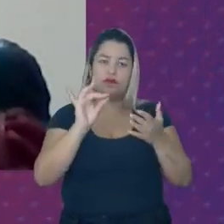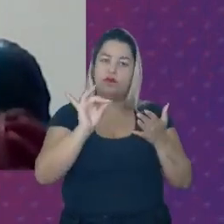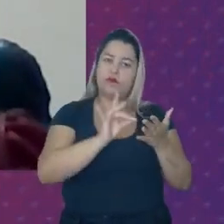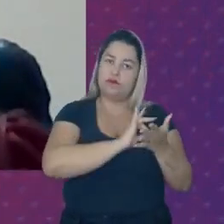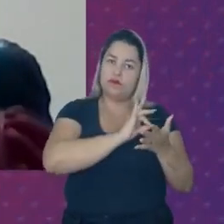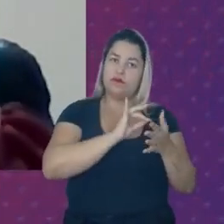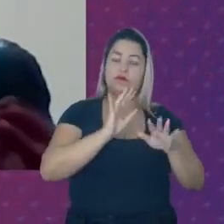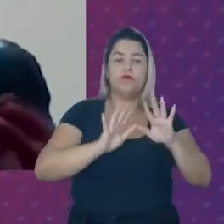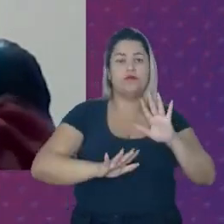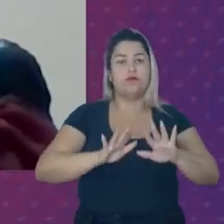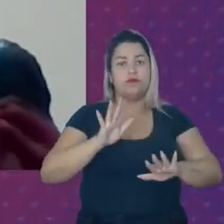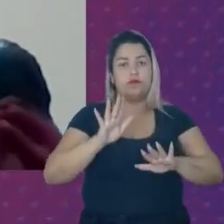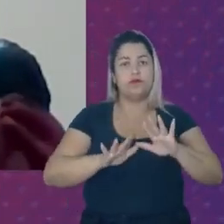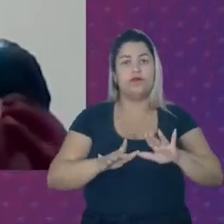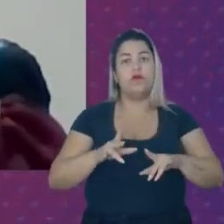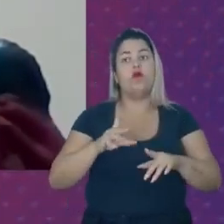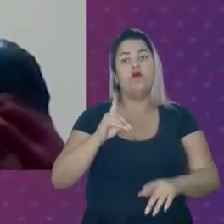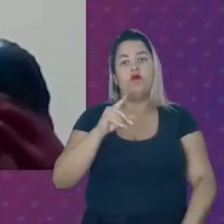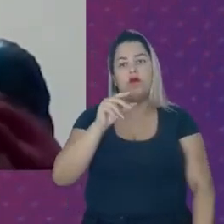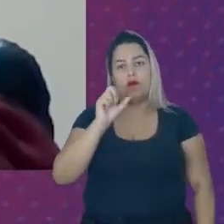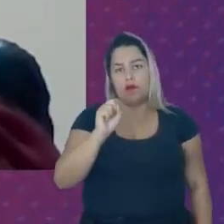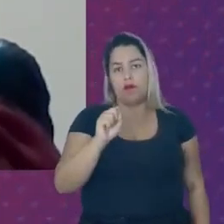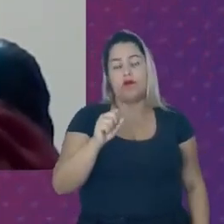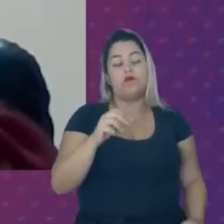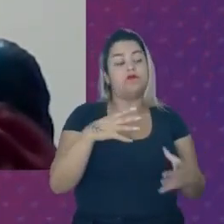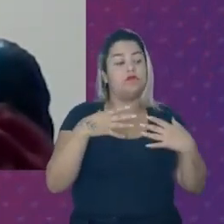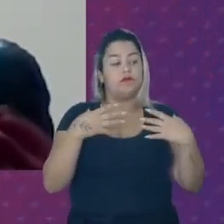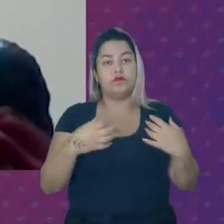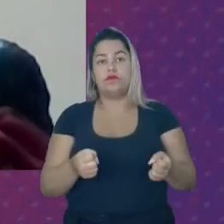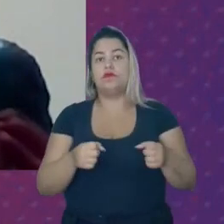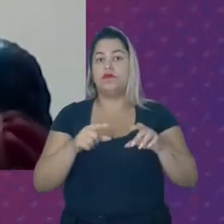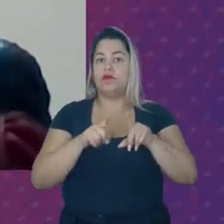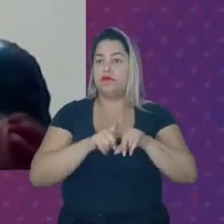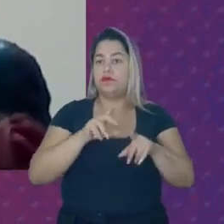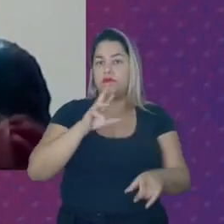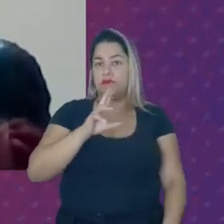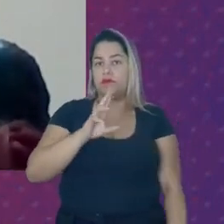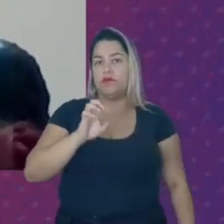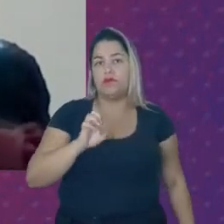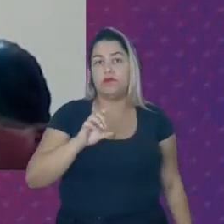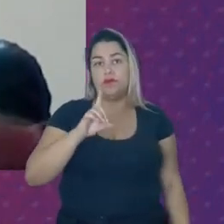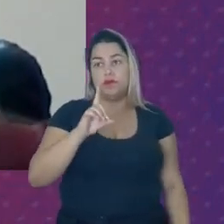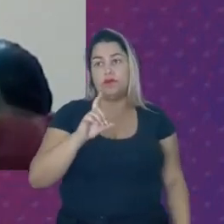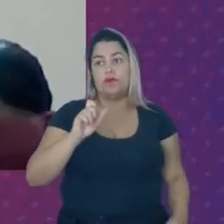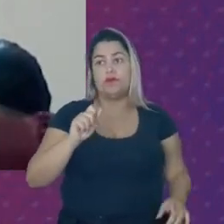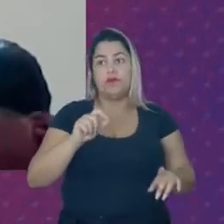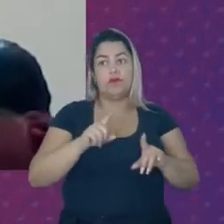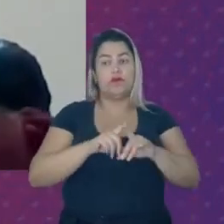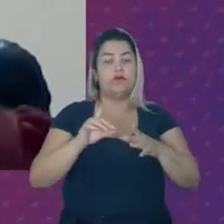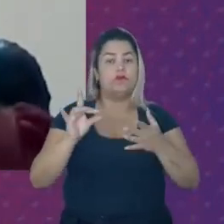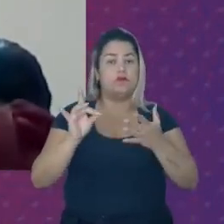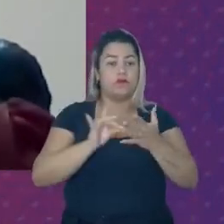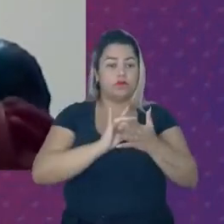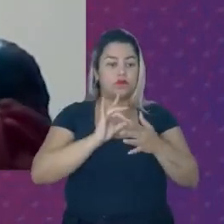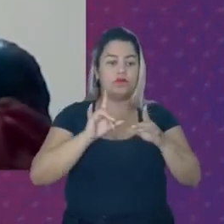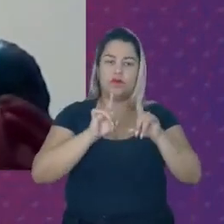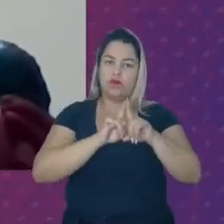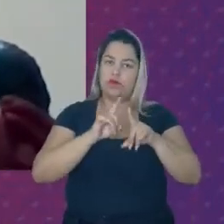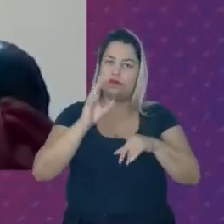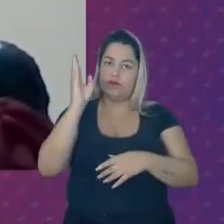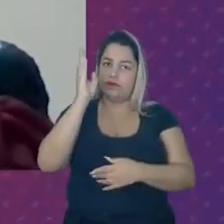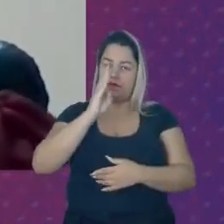muitas vezes com dados alterados, para receber a transferência de renda. Então, o cadastro único, nesse período do Auxílio